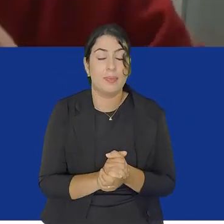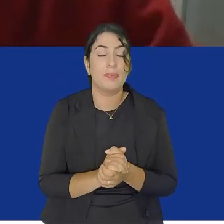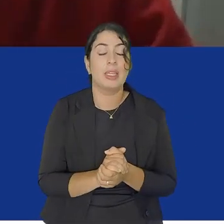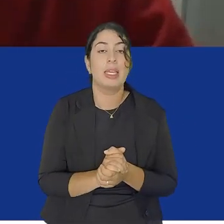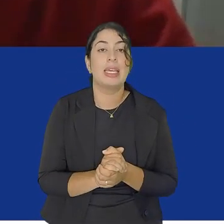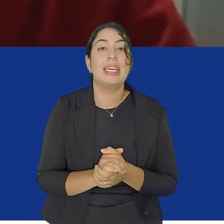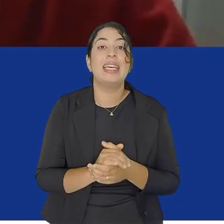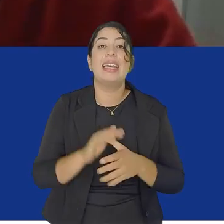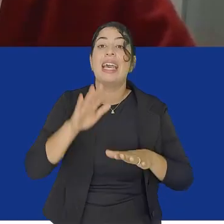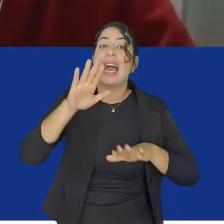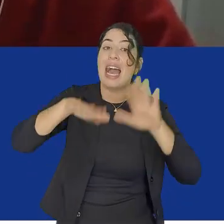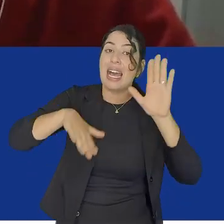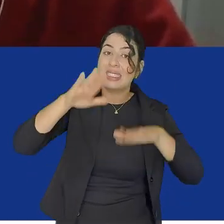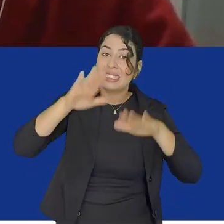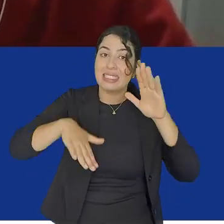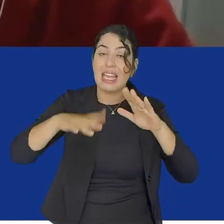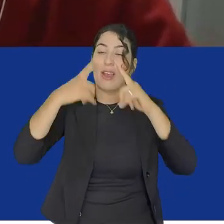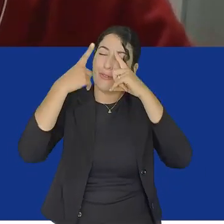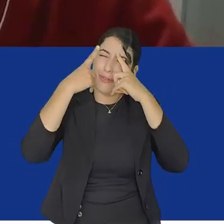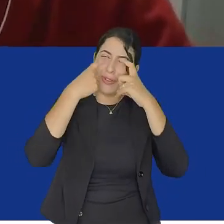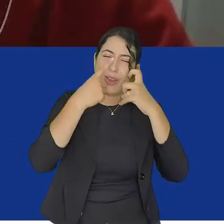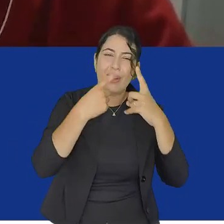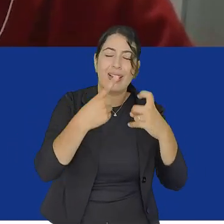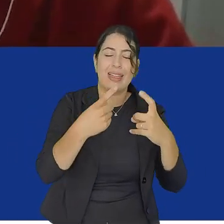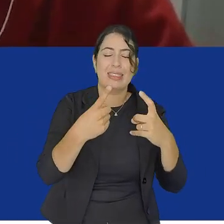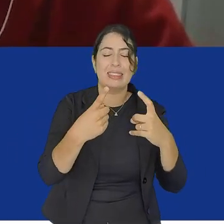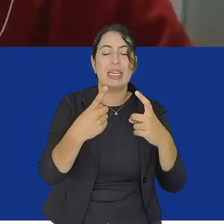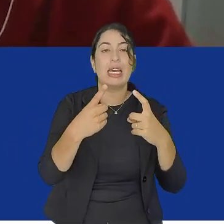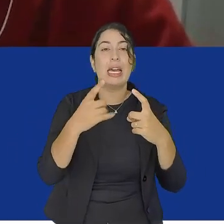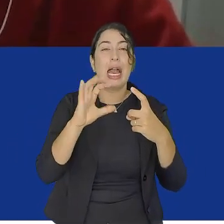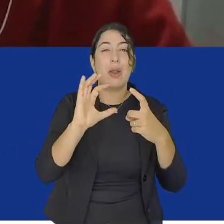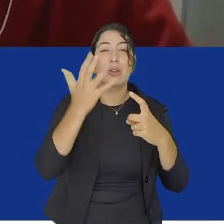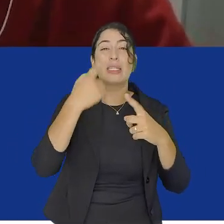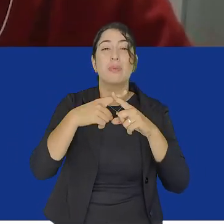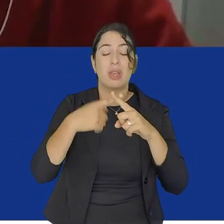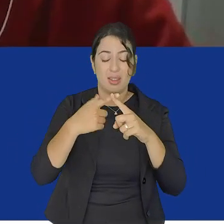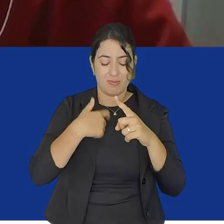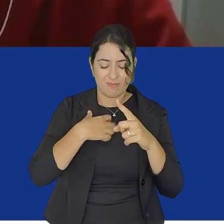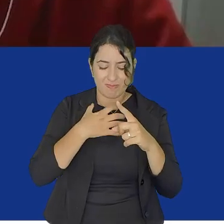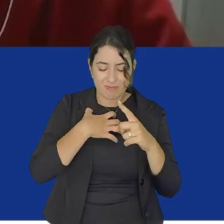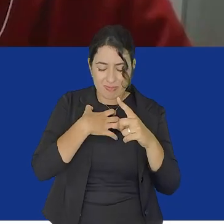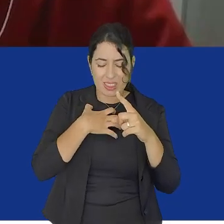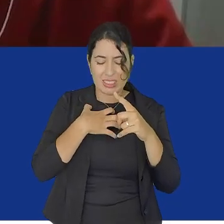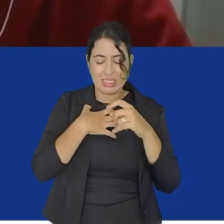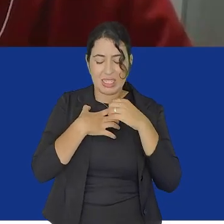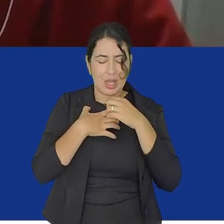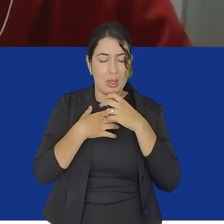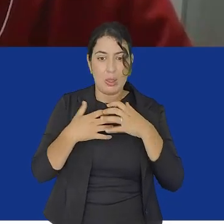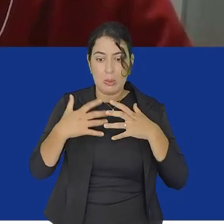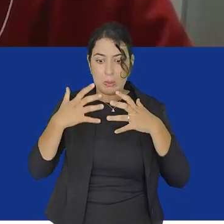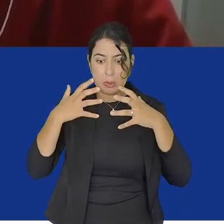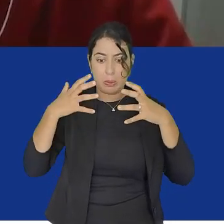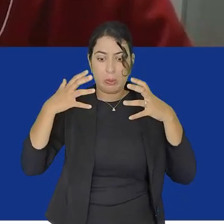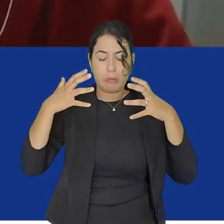o assédio às vezes aparece, ou a violência, como aquilo que nos escapa mesmo. Nem sempre ele é intencional. E hoje a gente